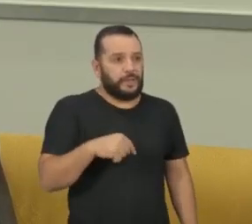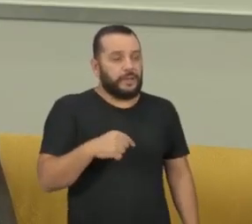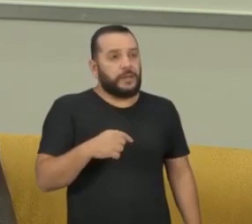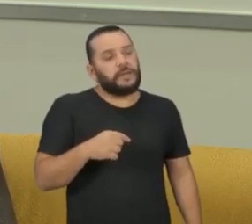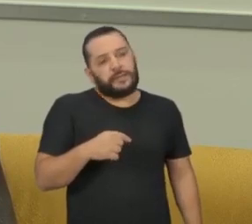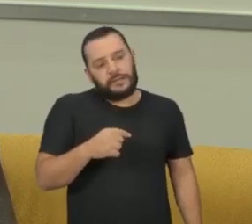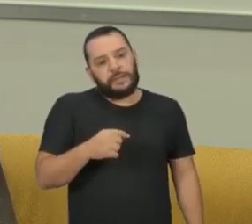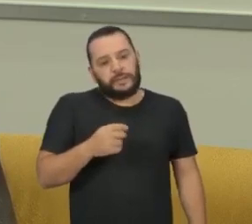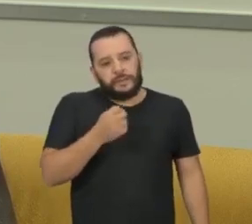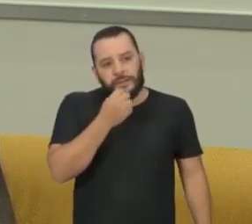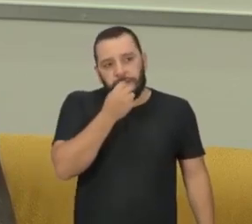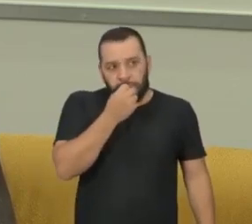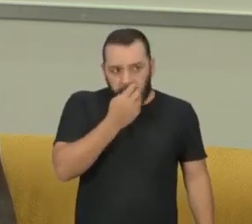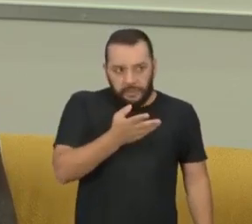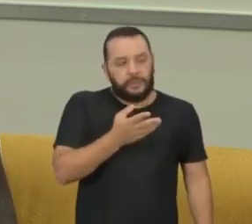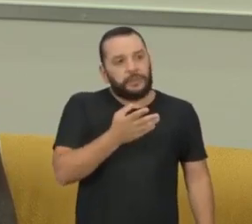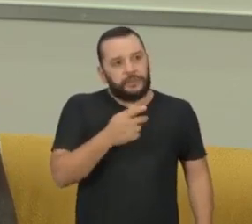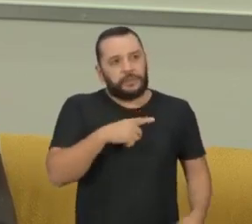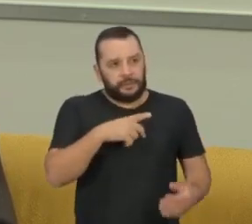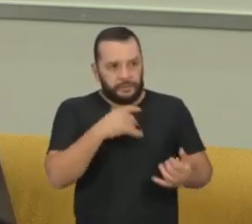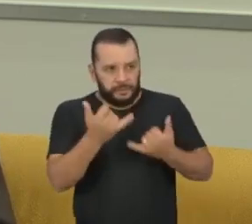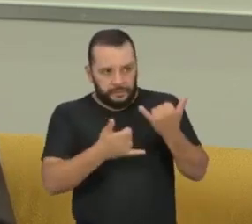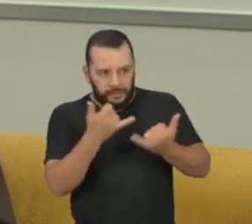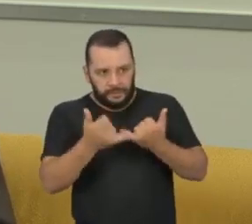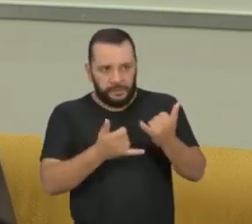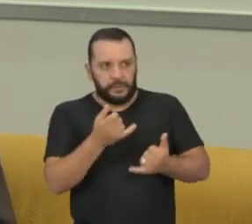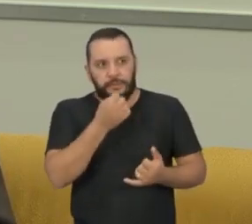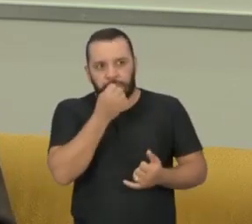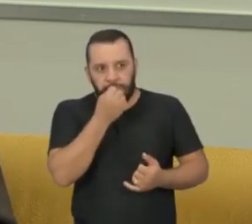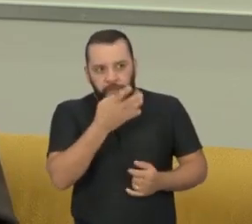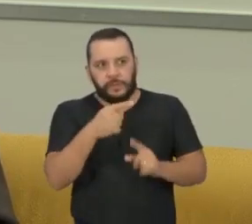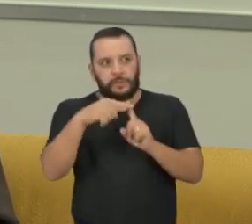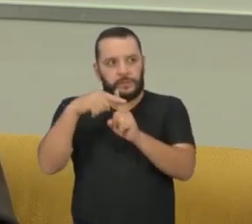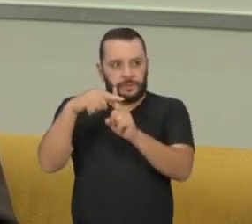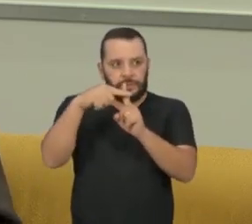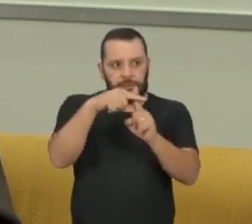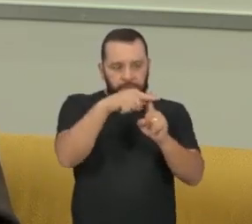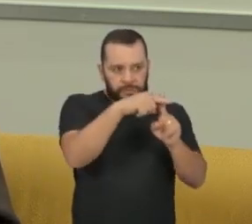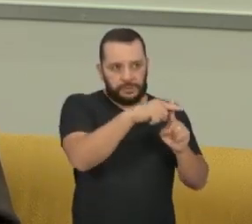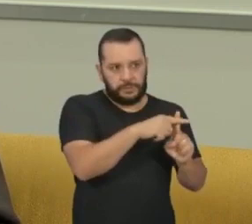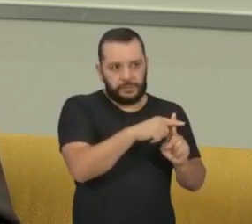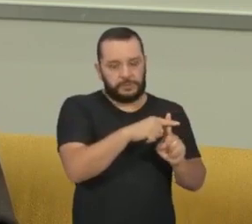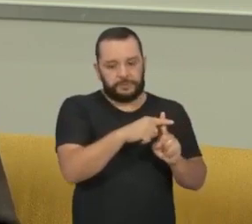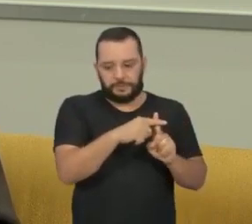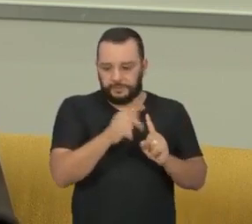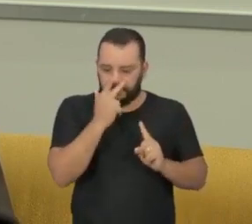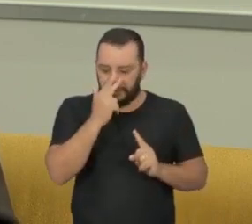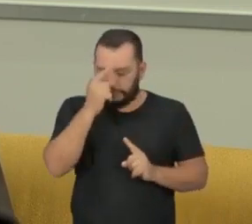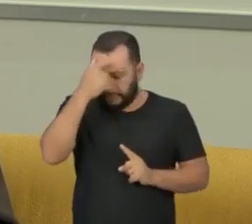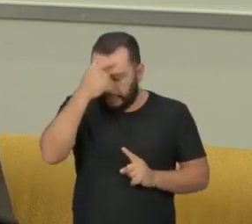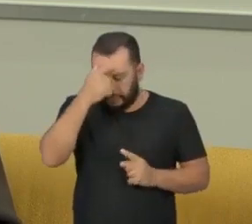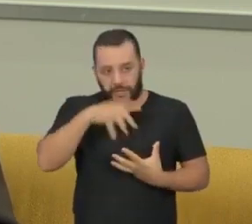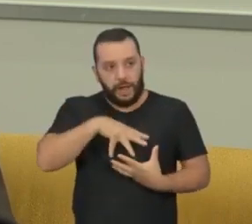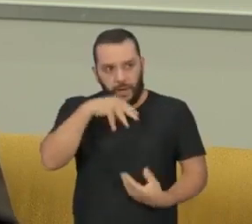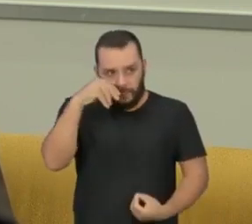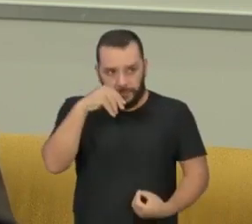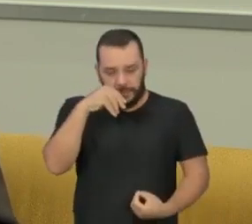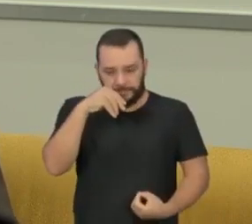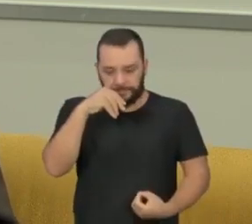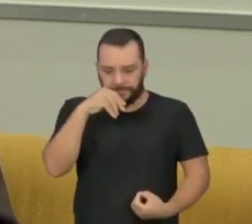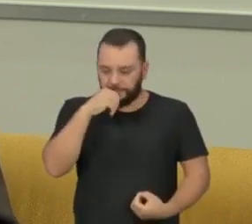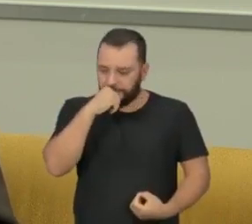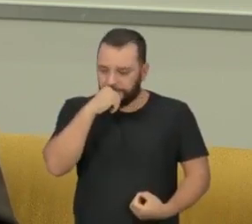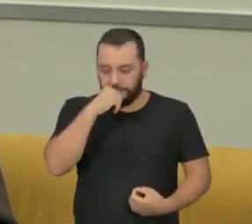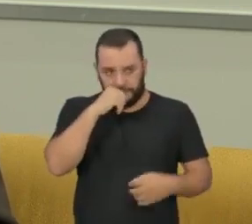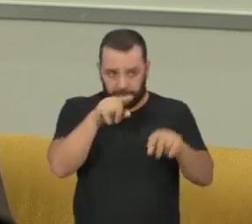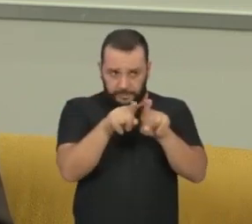na prática sadia da brincadeira, no aspecto dos estados da alma, da mente. Agora, isso também tem